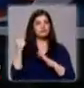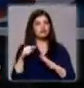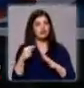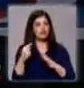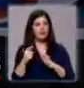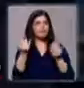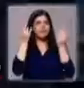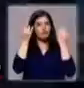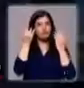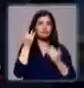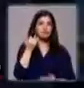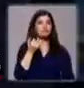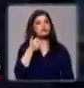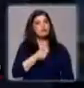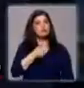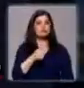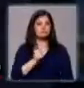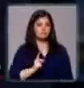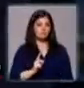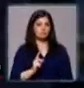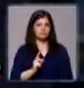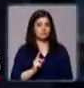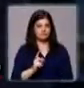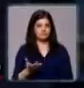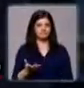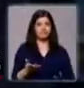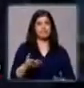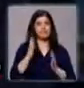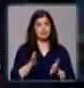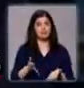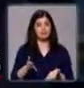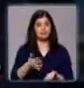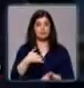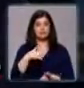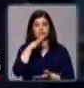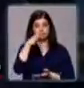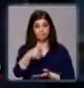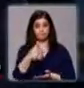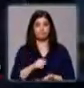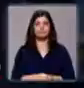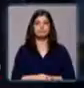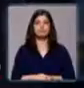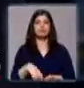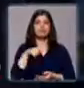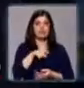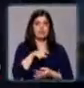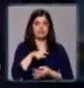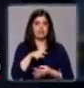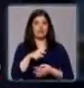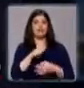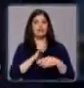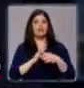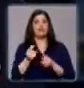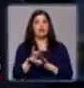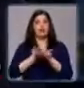boas êêê o que acaba de saltar é que este crescimento cria ção entrada